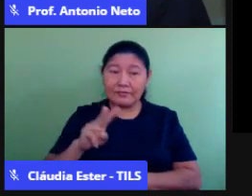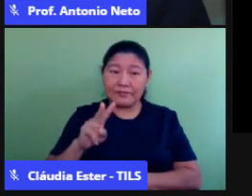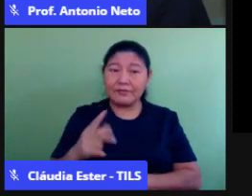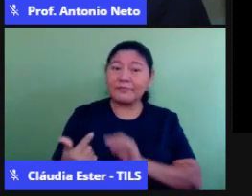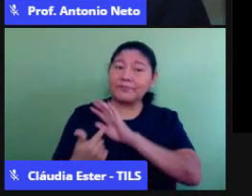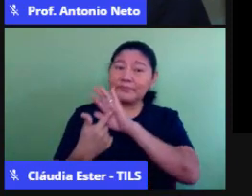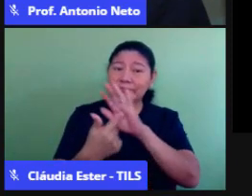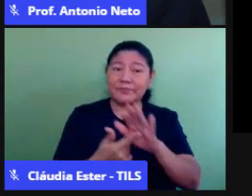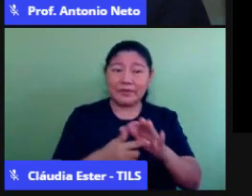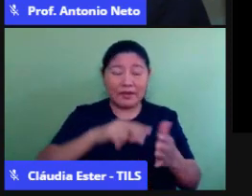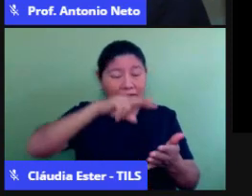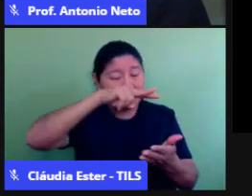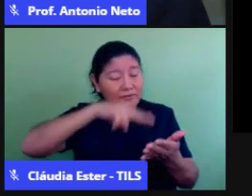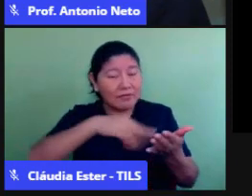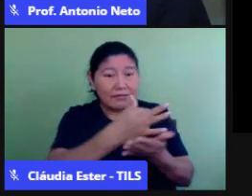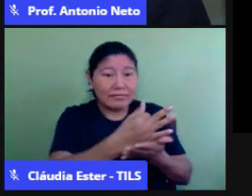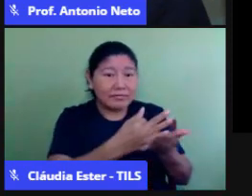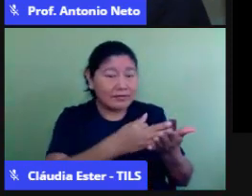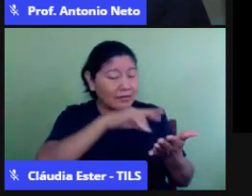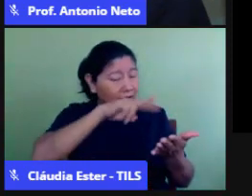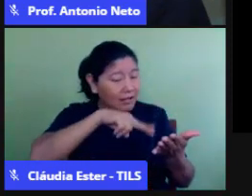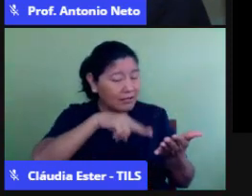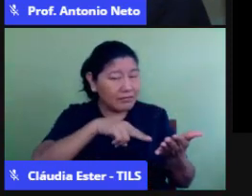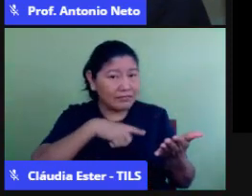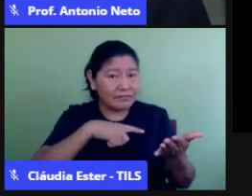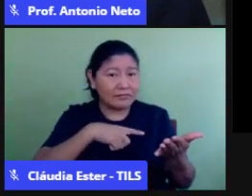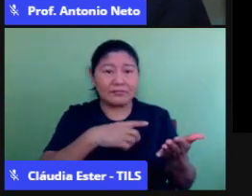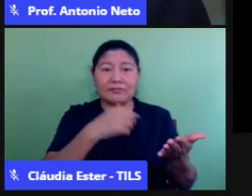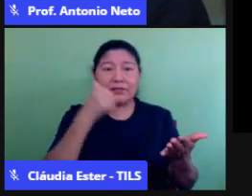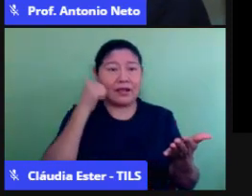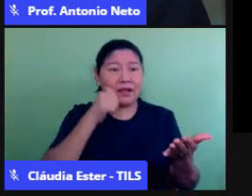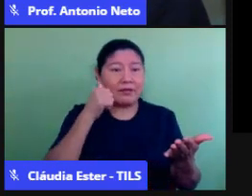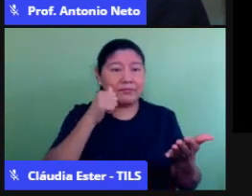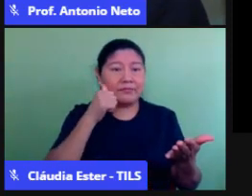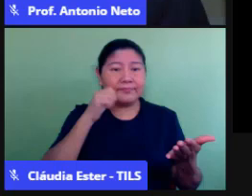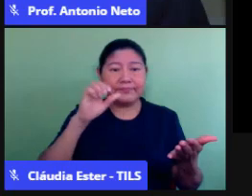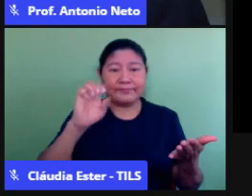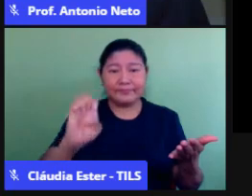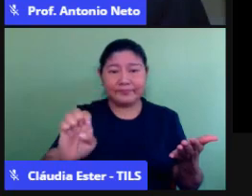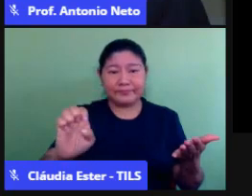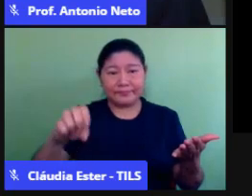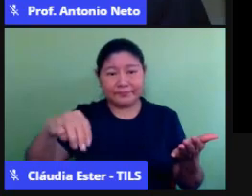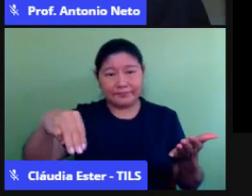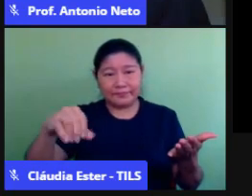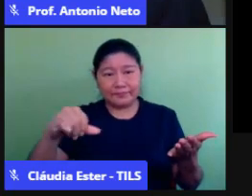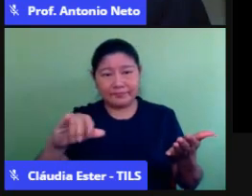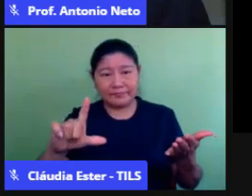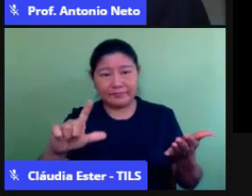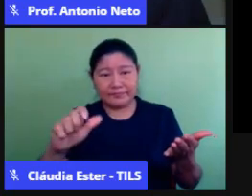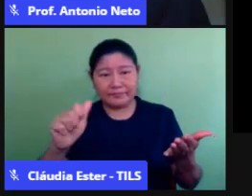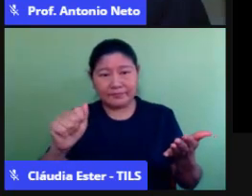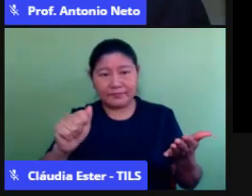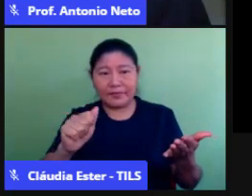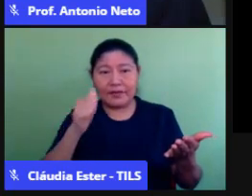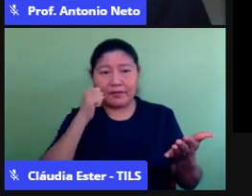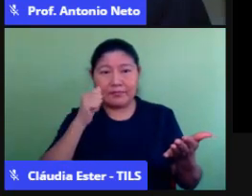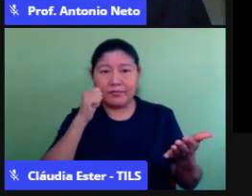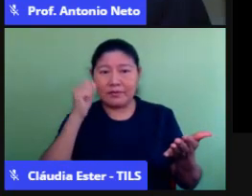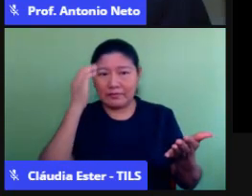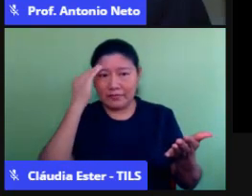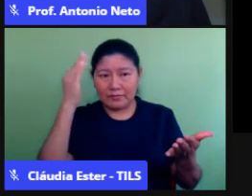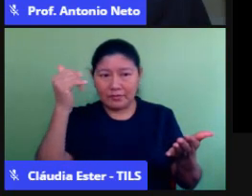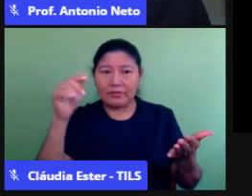vou ler. Nós temos a Emília Kashimoto, que é uma arqueóloga que cuida, né,